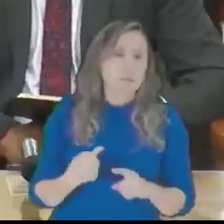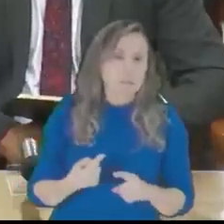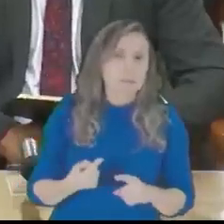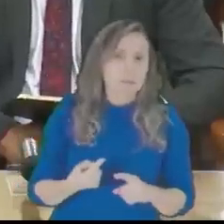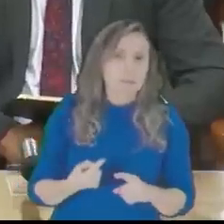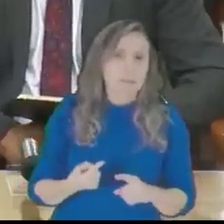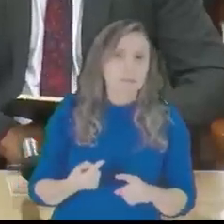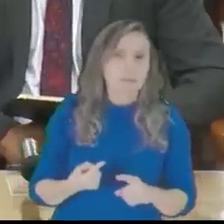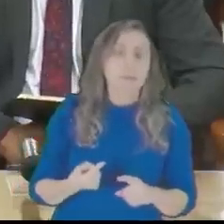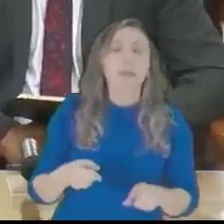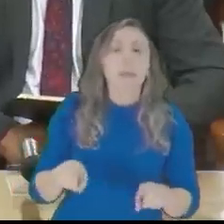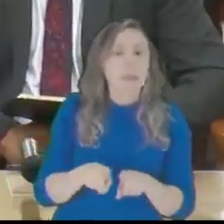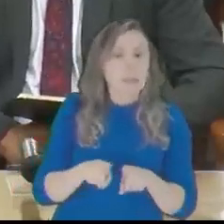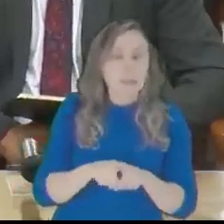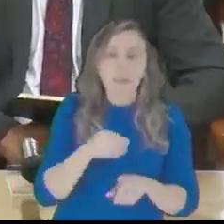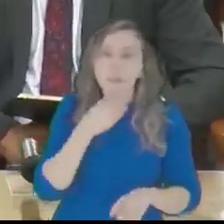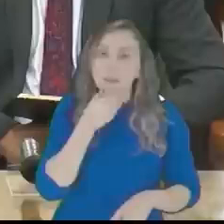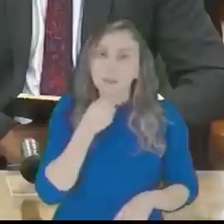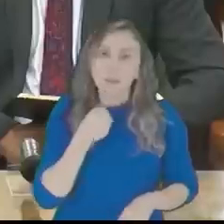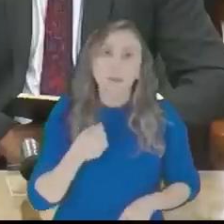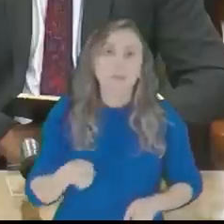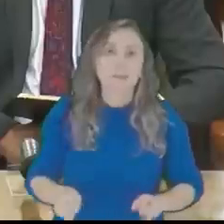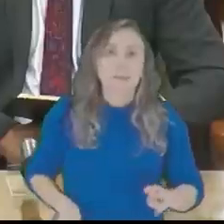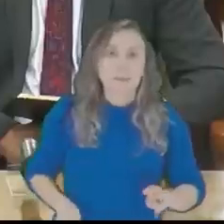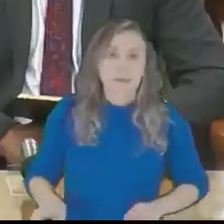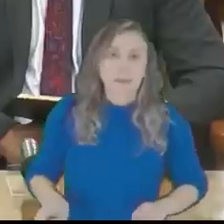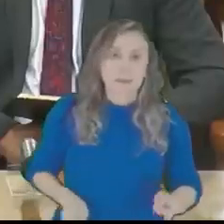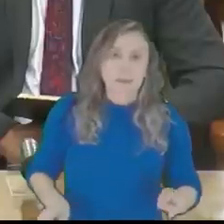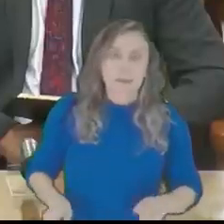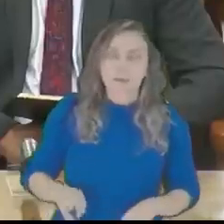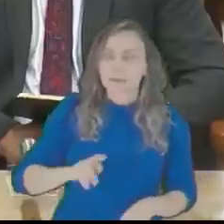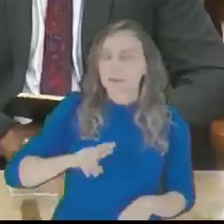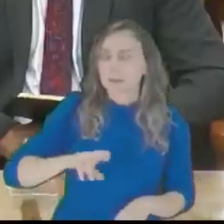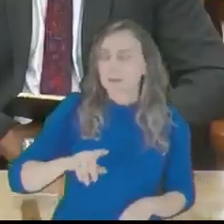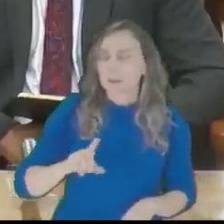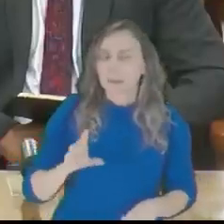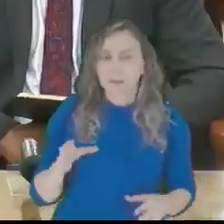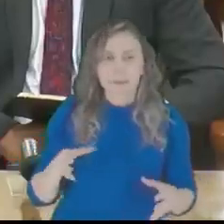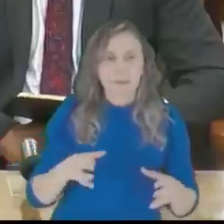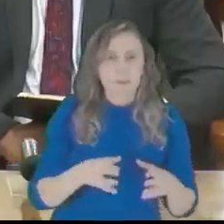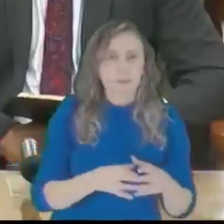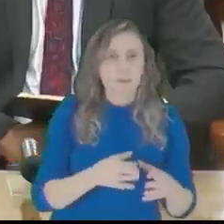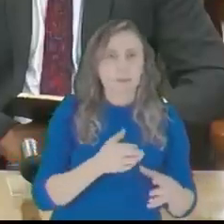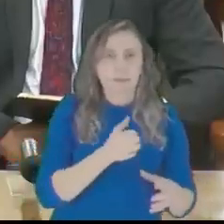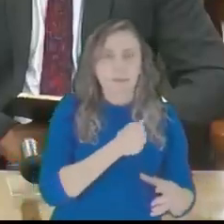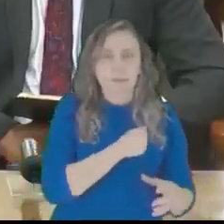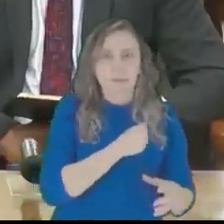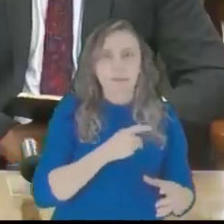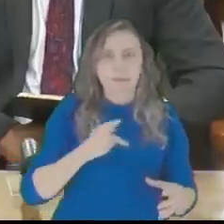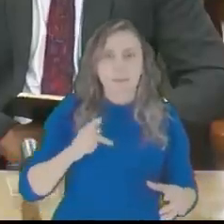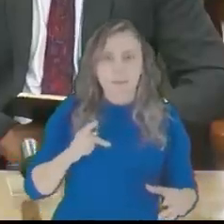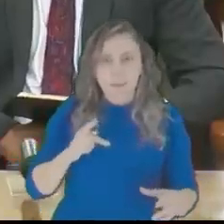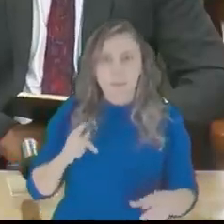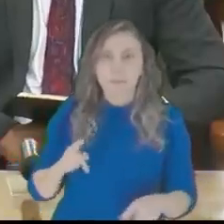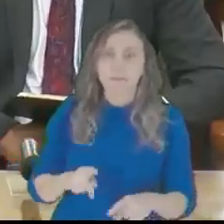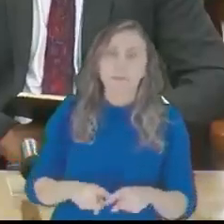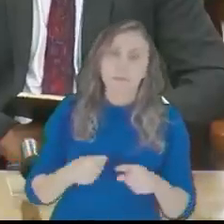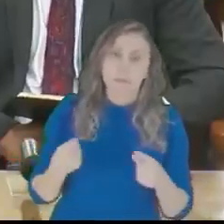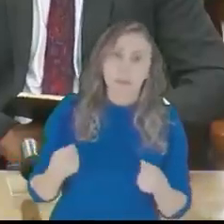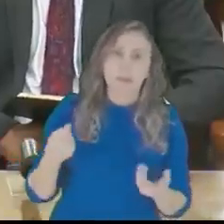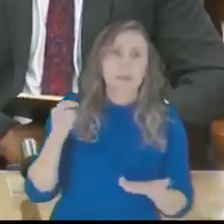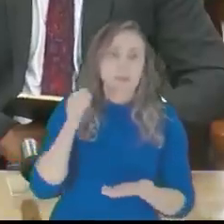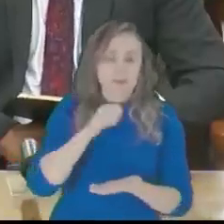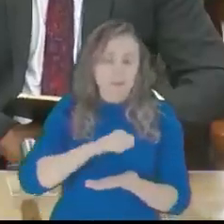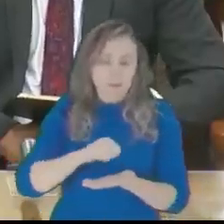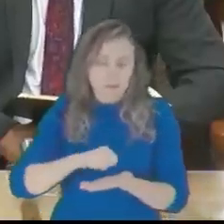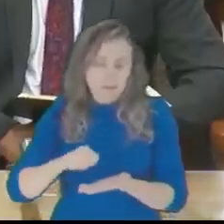Apostólico. Marcos também. Marcos não era apóstolo, mas o escrito de Marcos tem autoridade